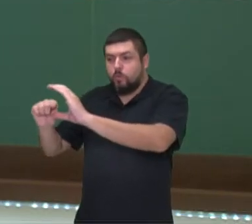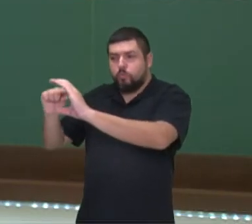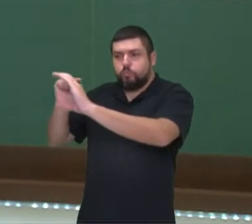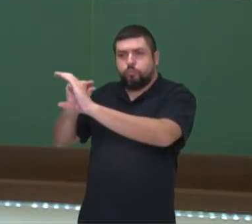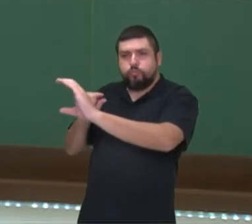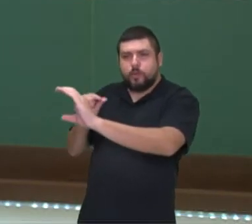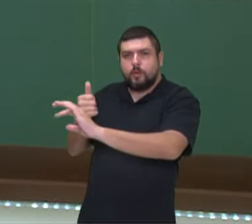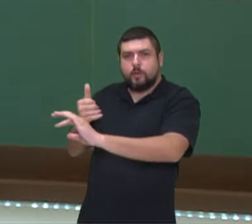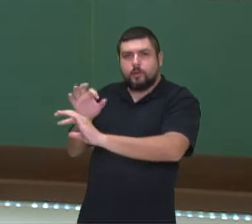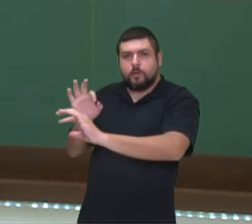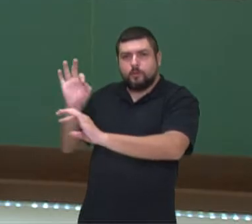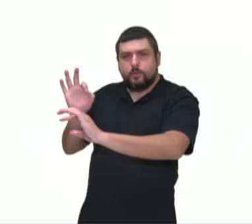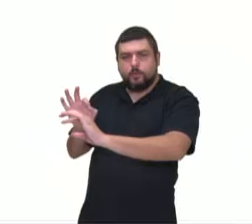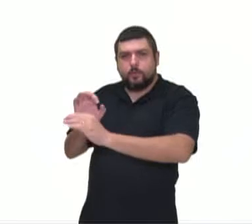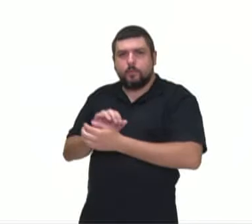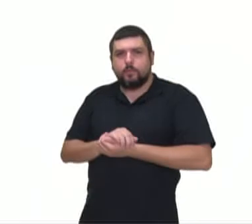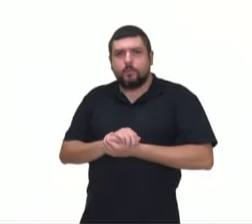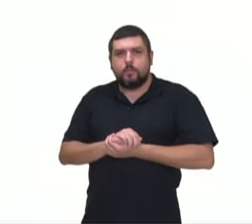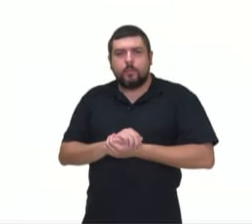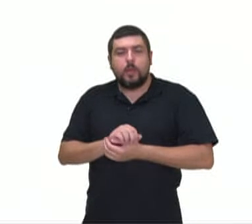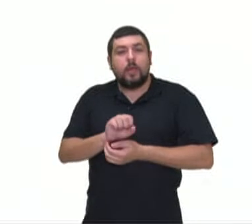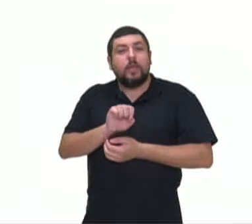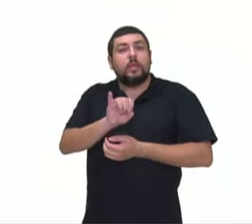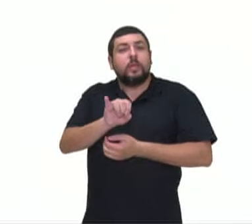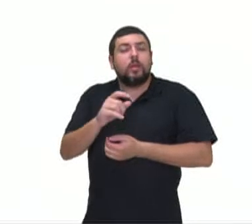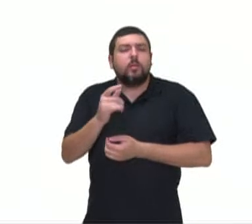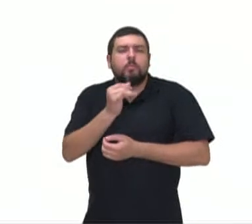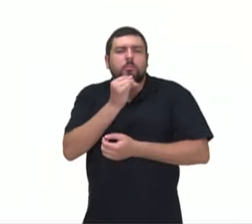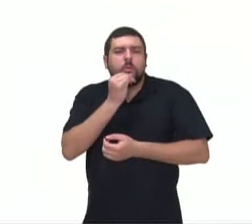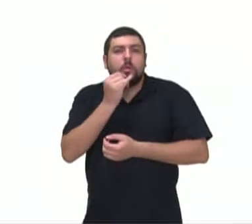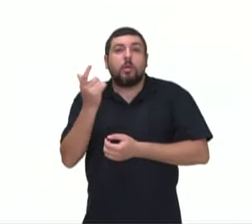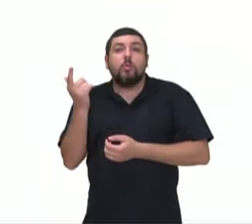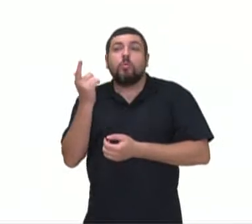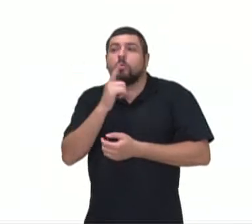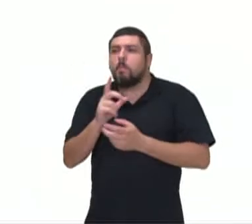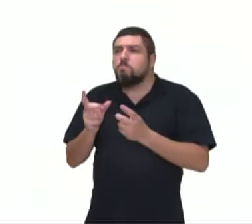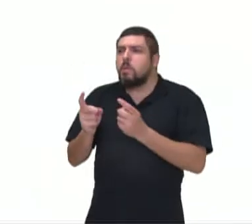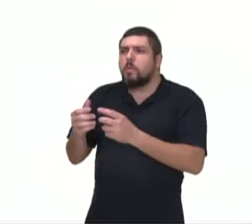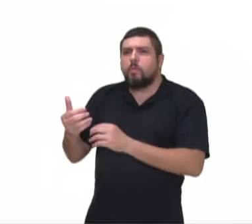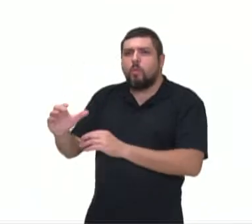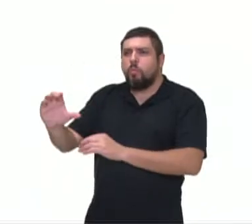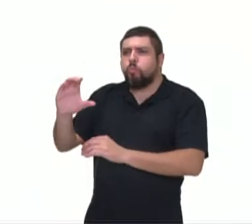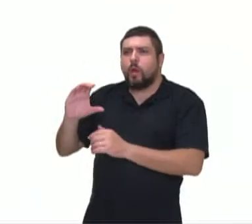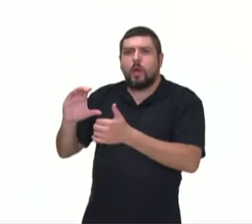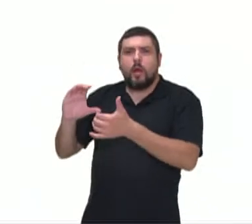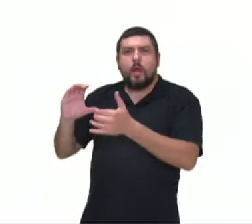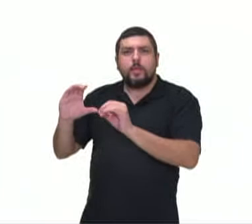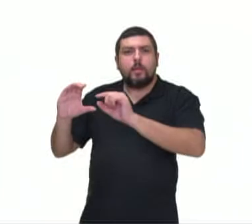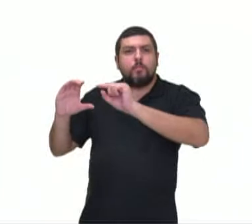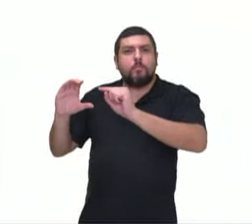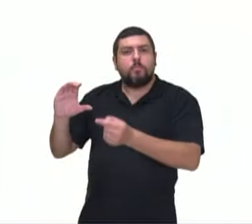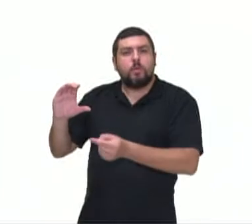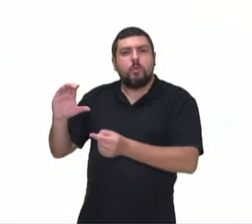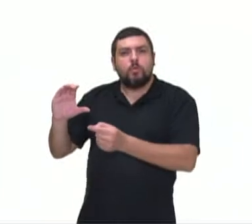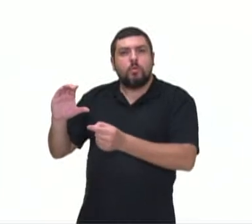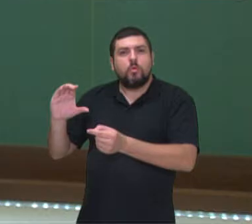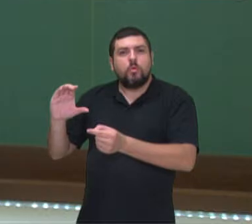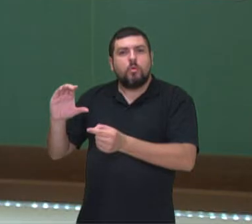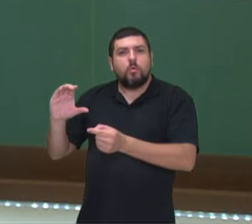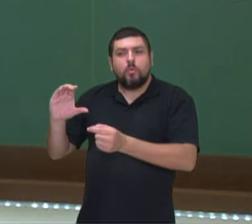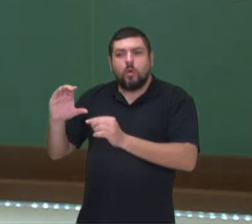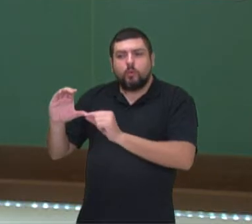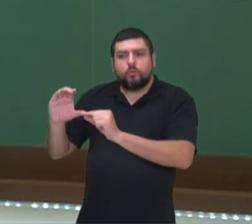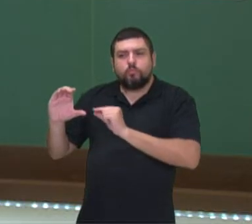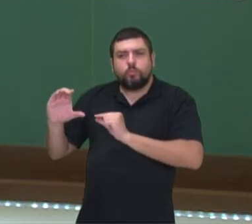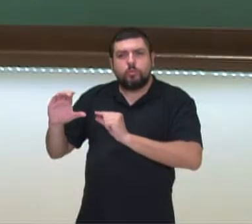vendas. Caso ele consiga vender R$10.000, calcule o valor do salário desse vendedor. Olha